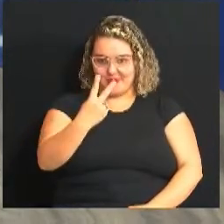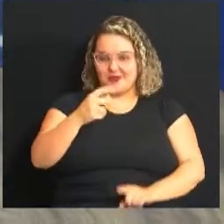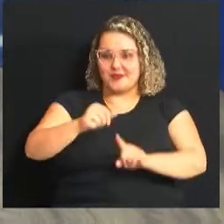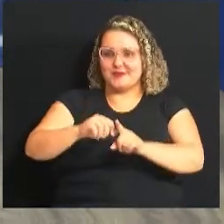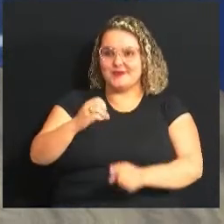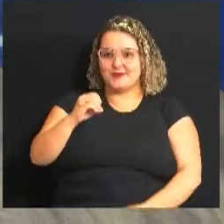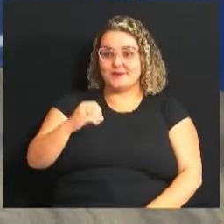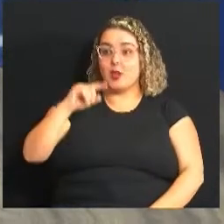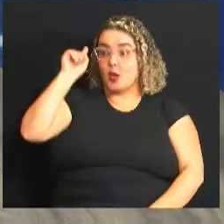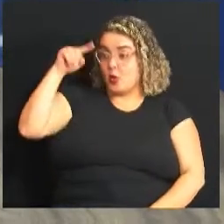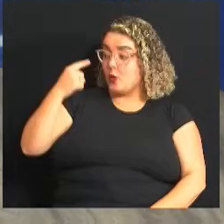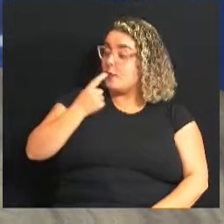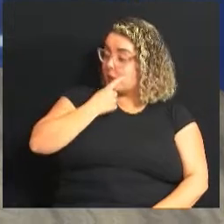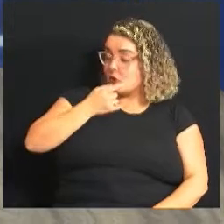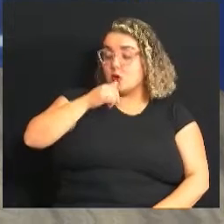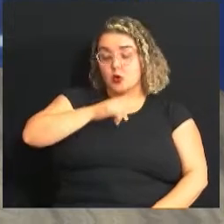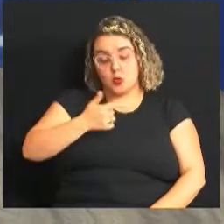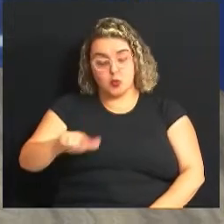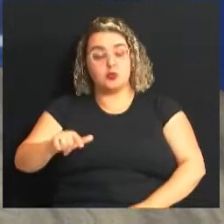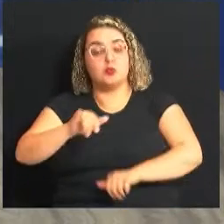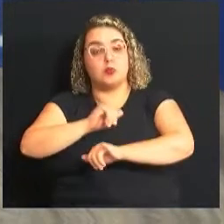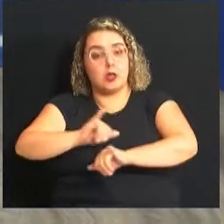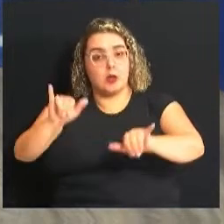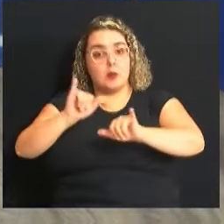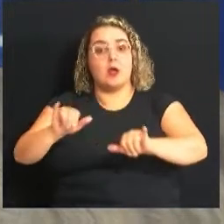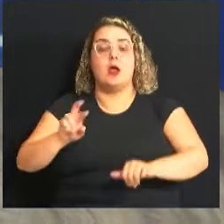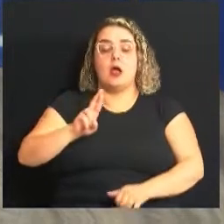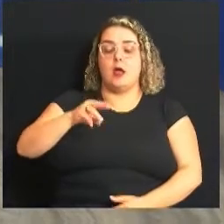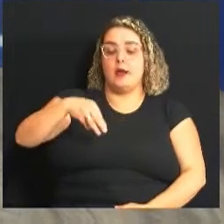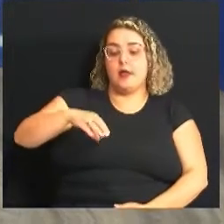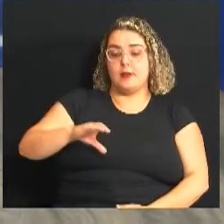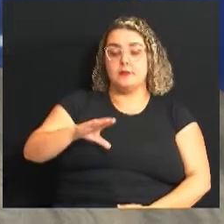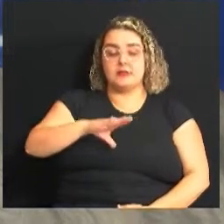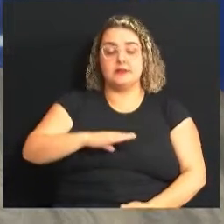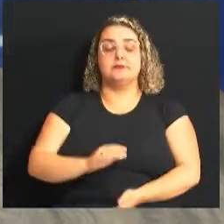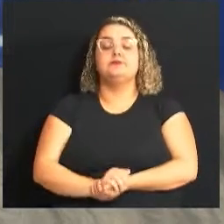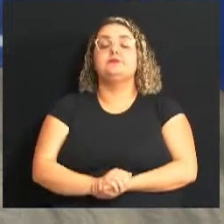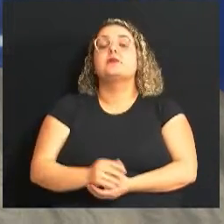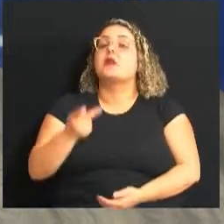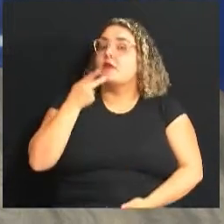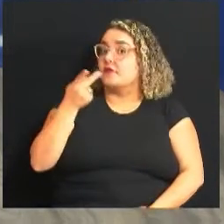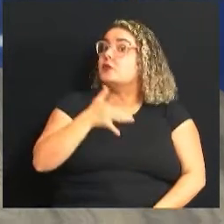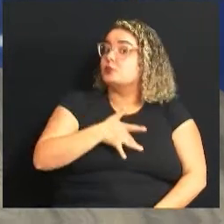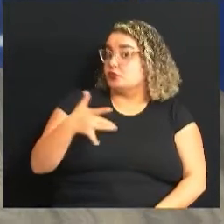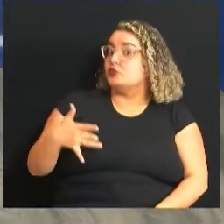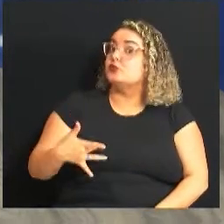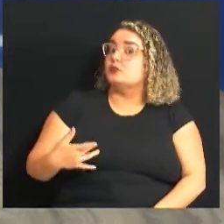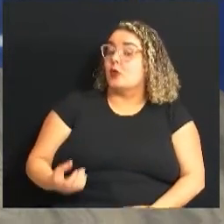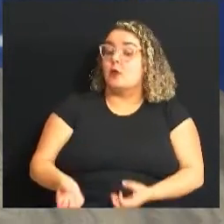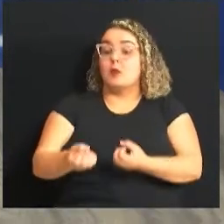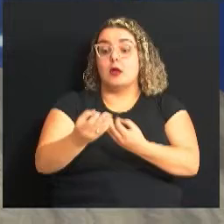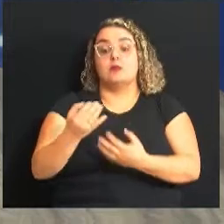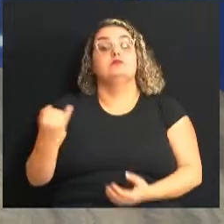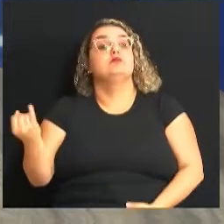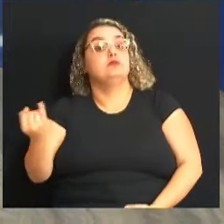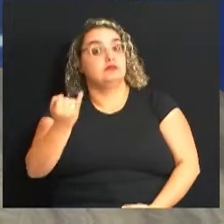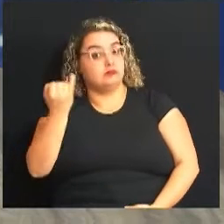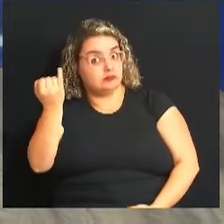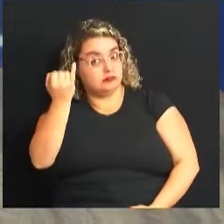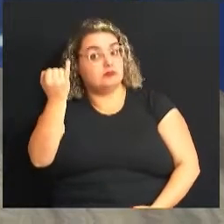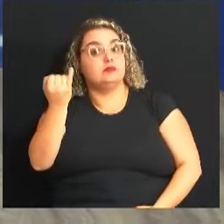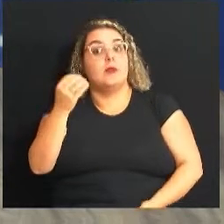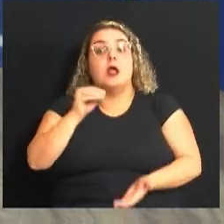gente segue aqui com as notícias da metrópole de Campinas, agora falando sobre saúde, porque tem uma informação importante, nós trouxemos aqui na